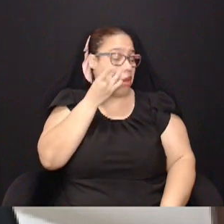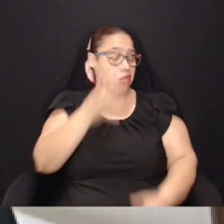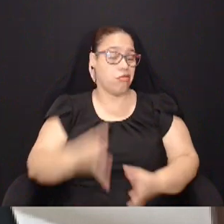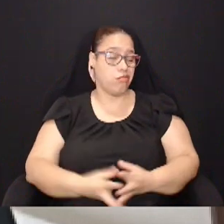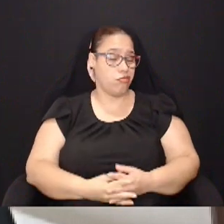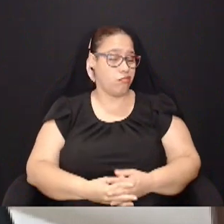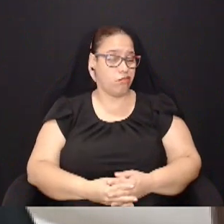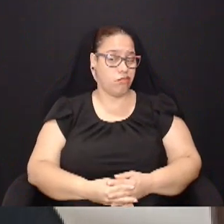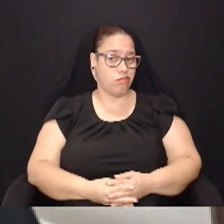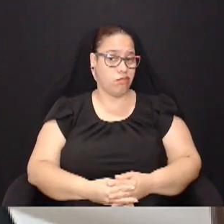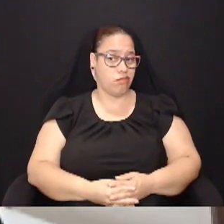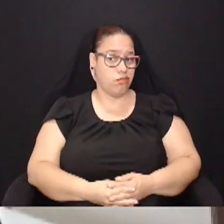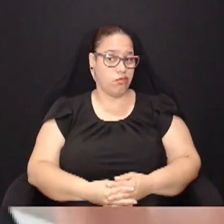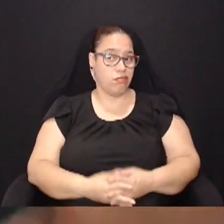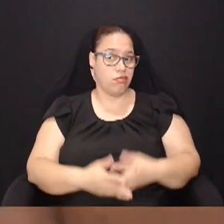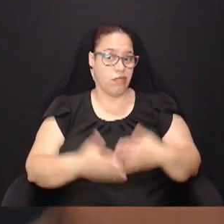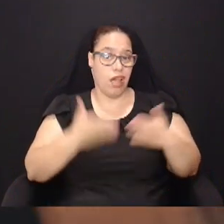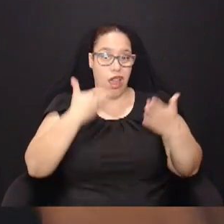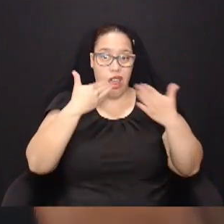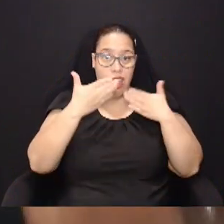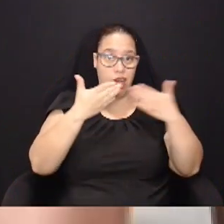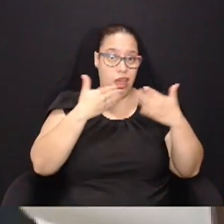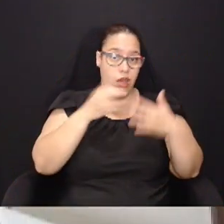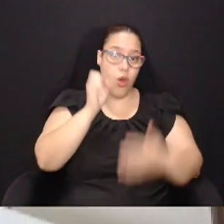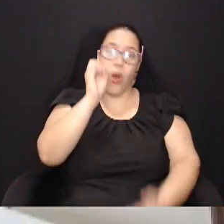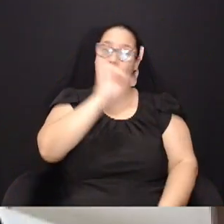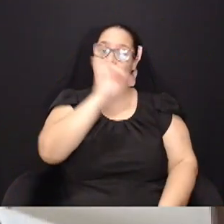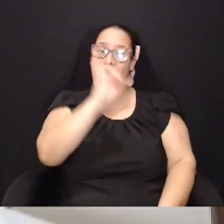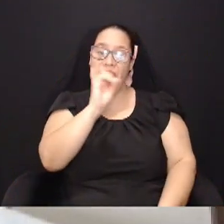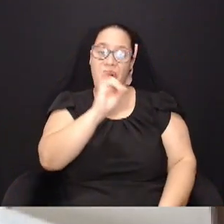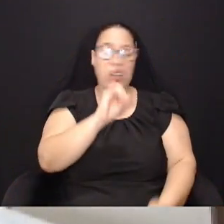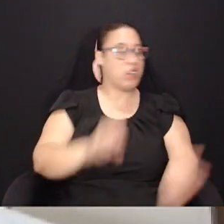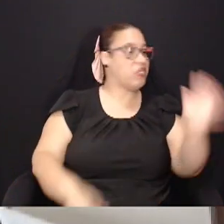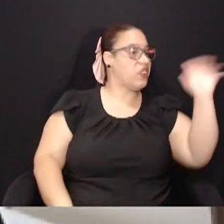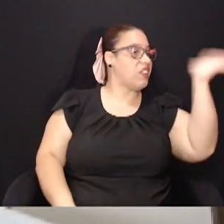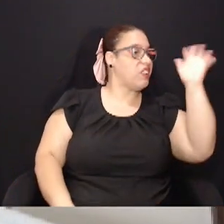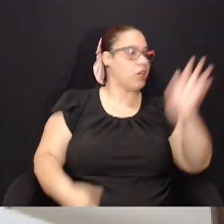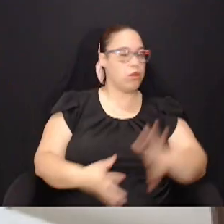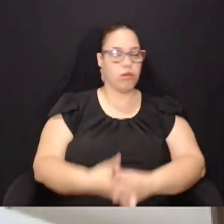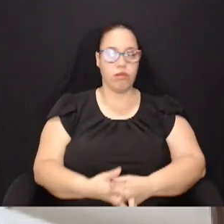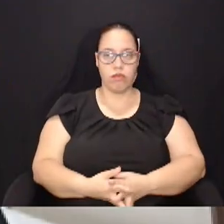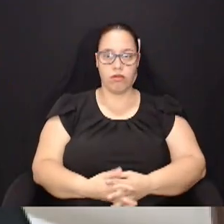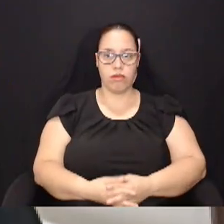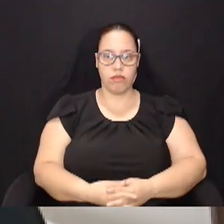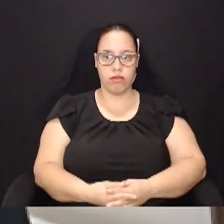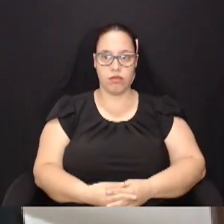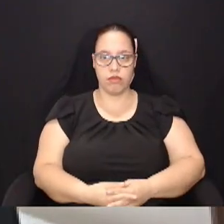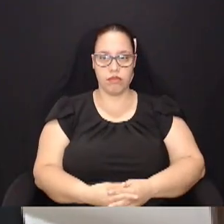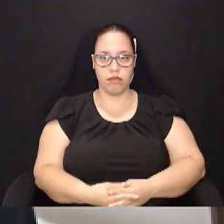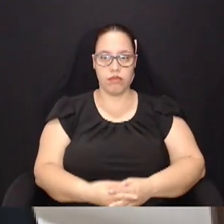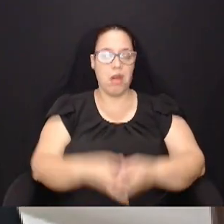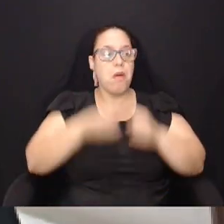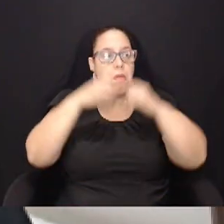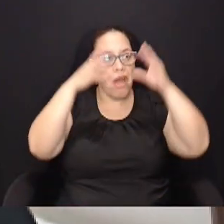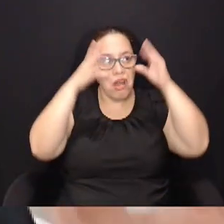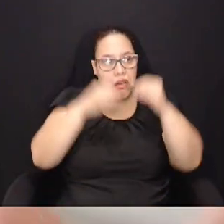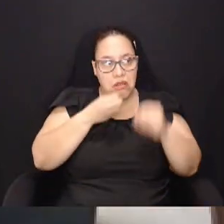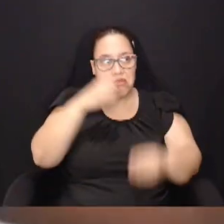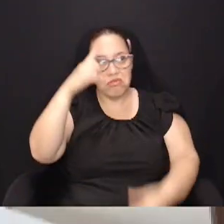conversa é oi e tchau. Né? Boa noite, bom dia, boa